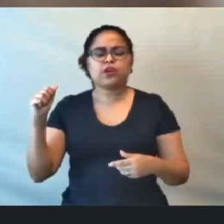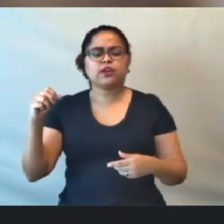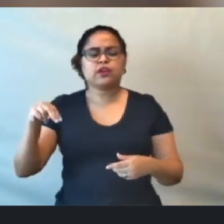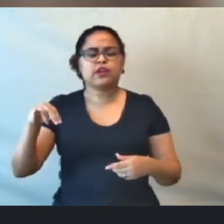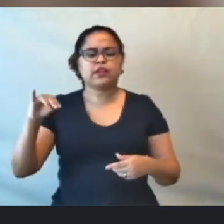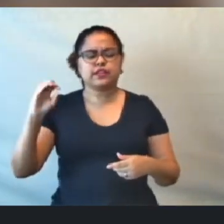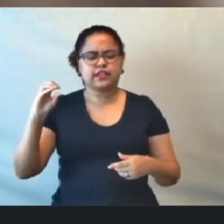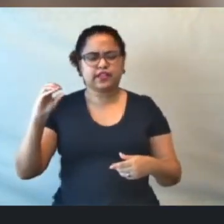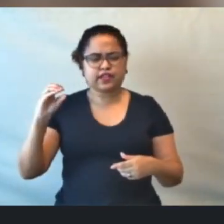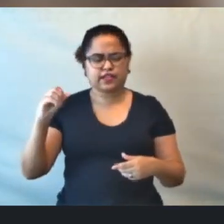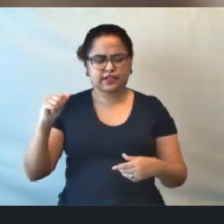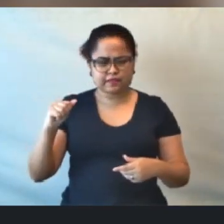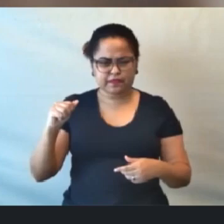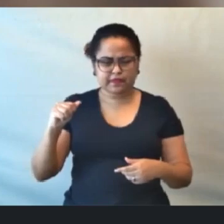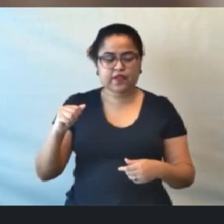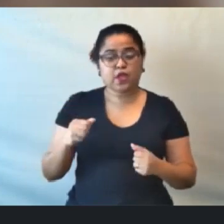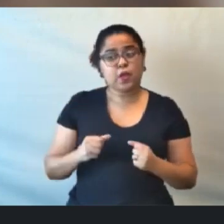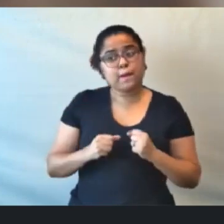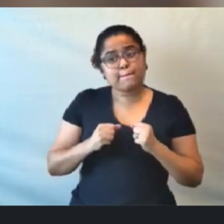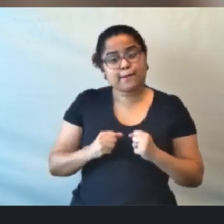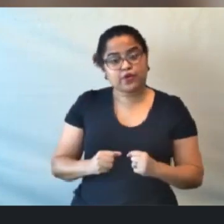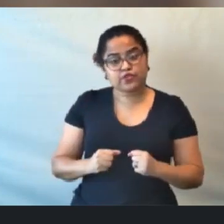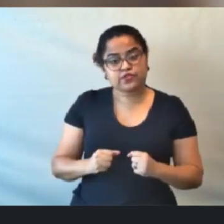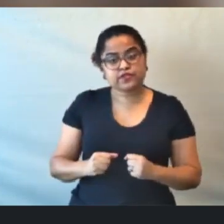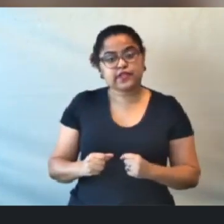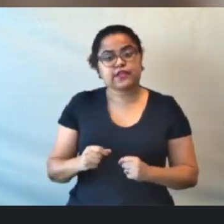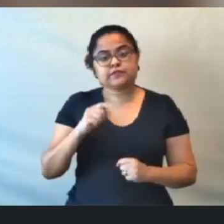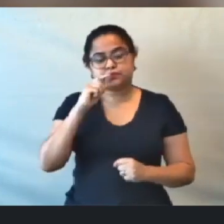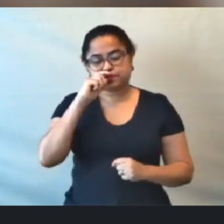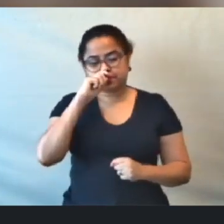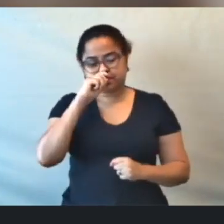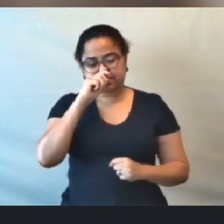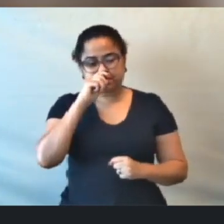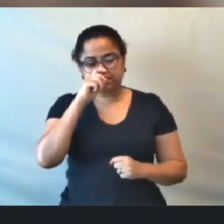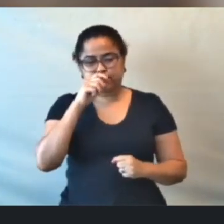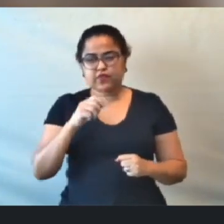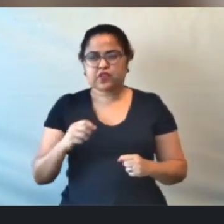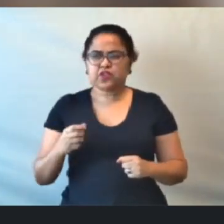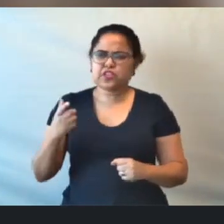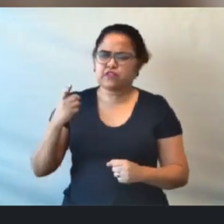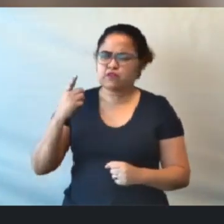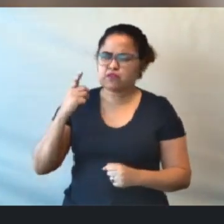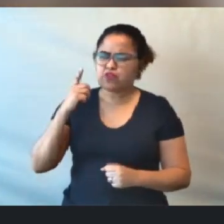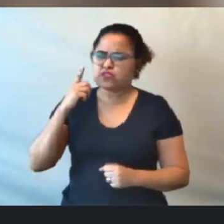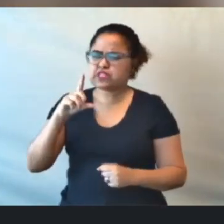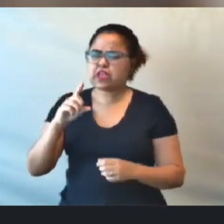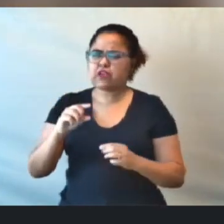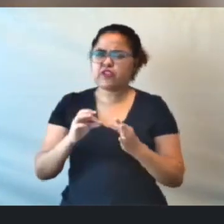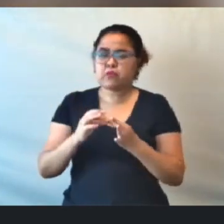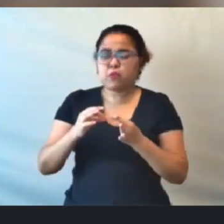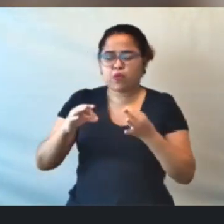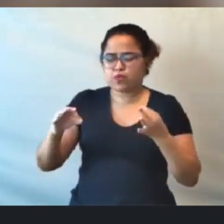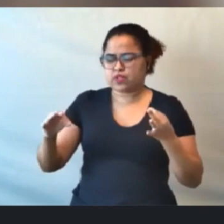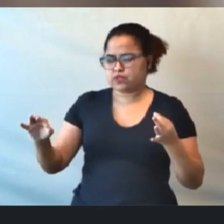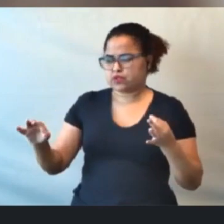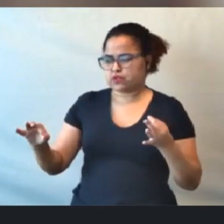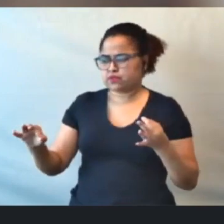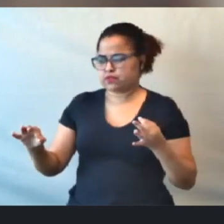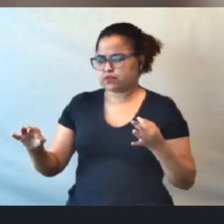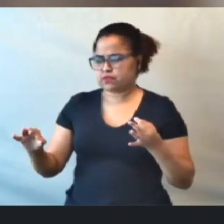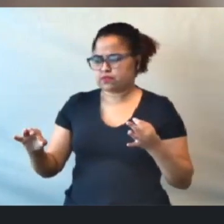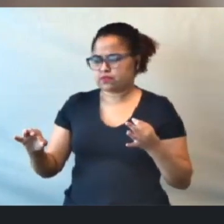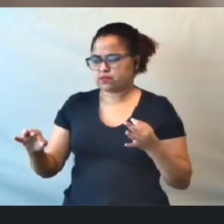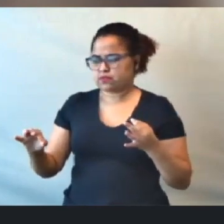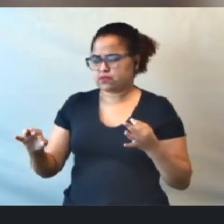produto que demore muito mais para ter um efeito. A verdade é que, para a Fosloc, existe uma enorme quantidade de